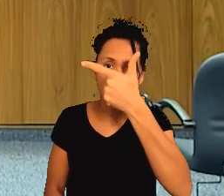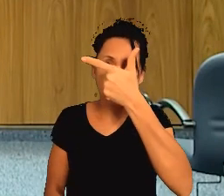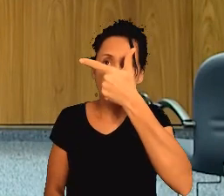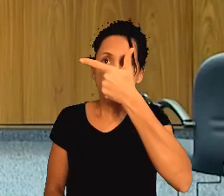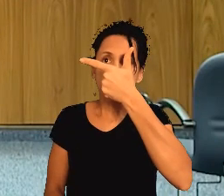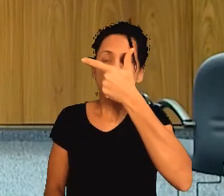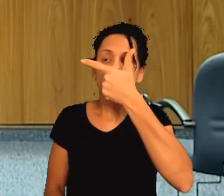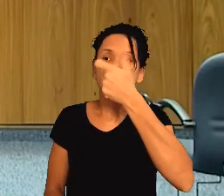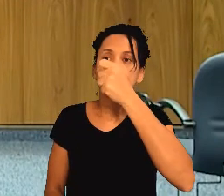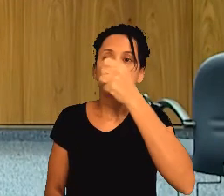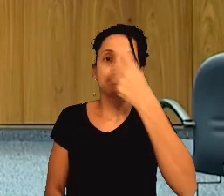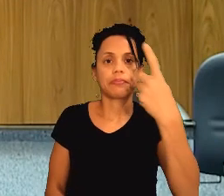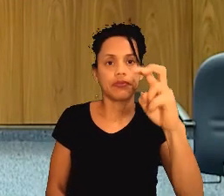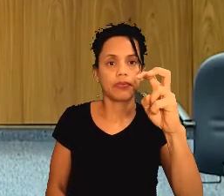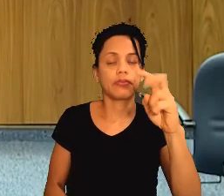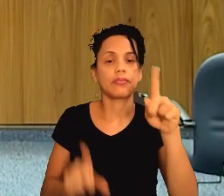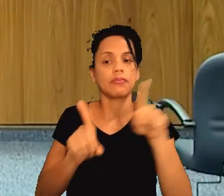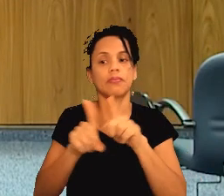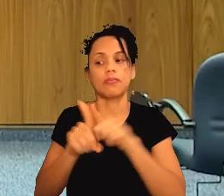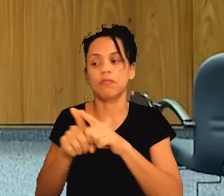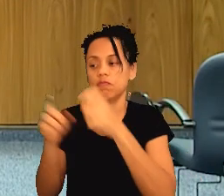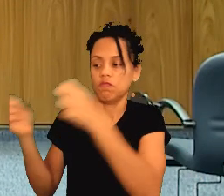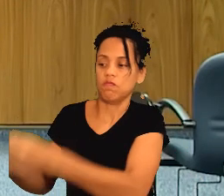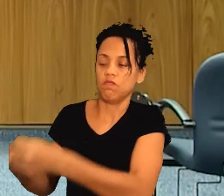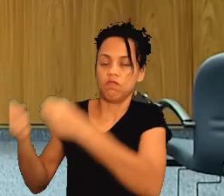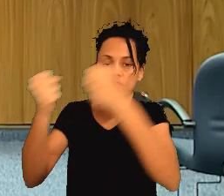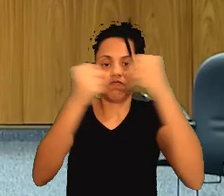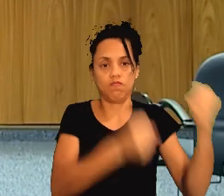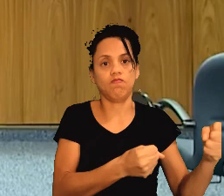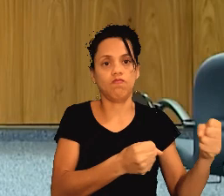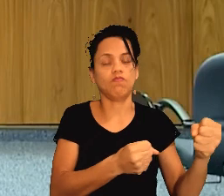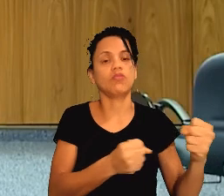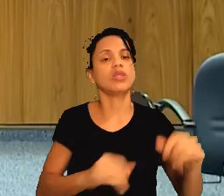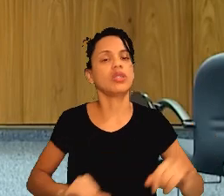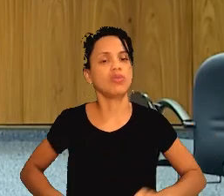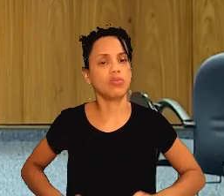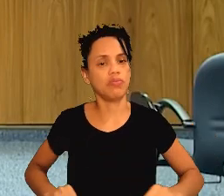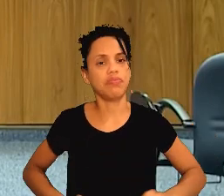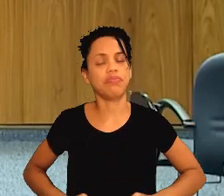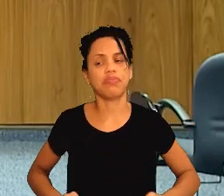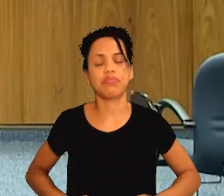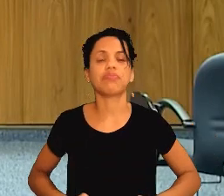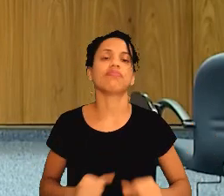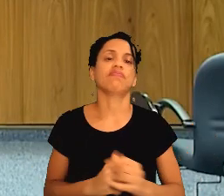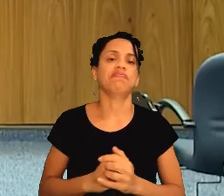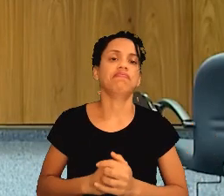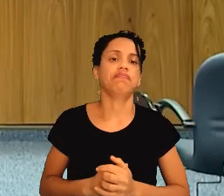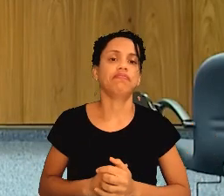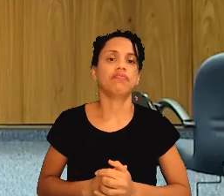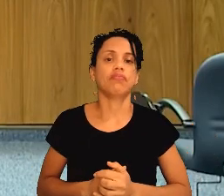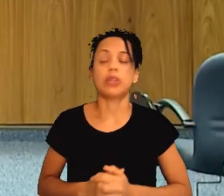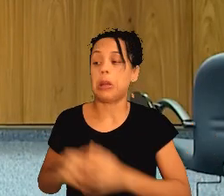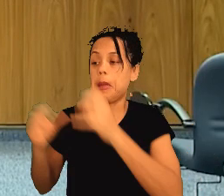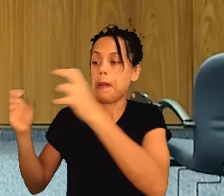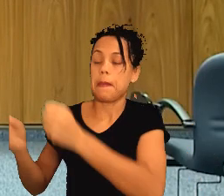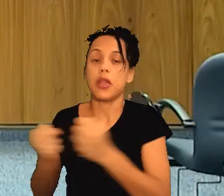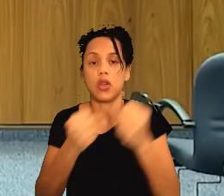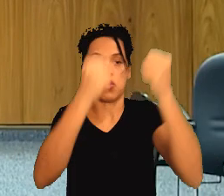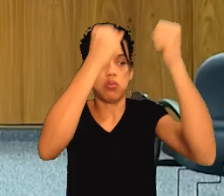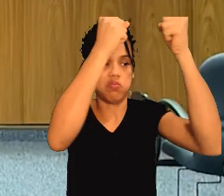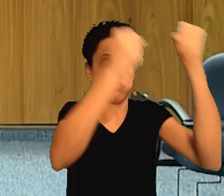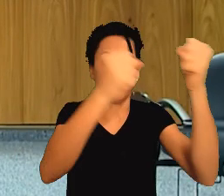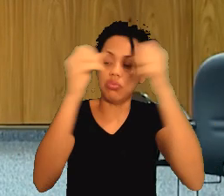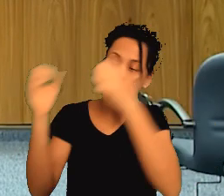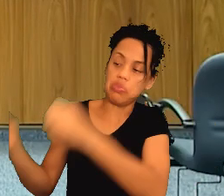indígena Nhanderu Marangatu sofreu uma remoção tal e qual esta, foi colocado em cima